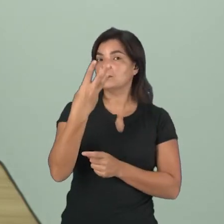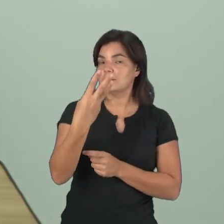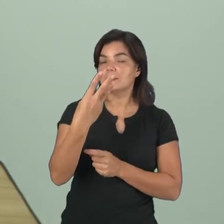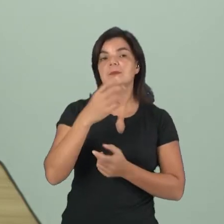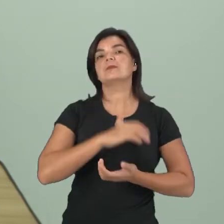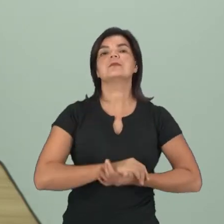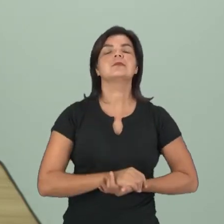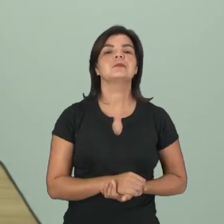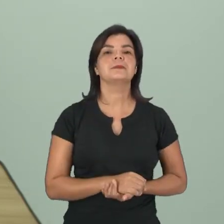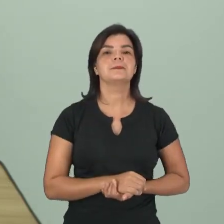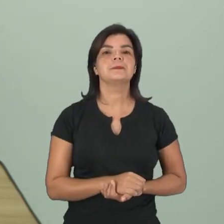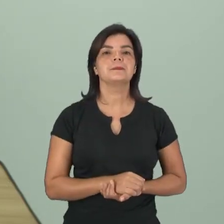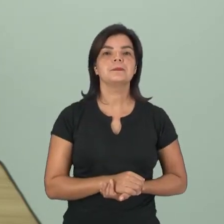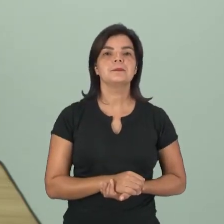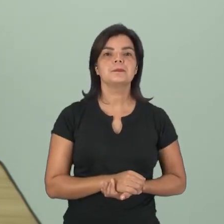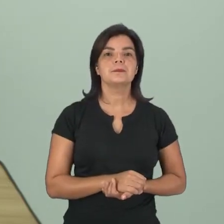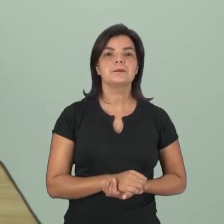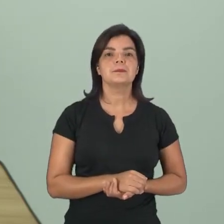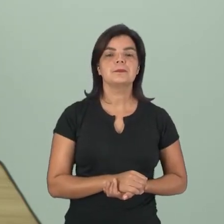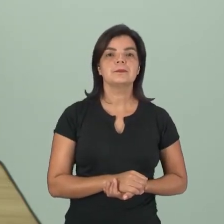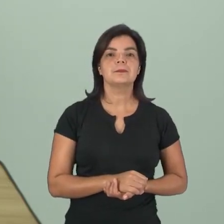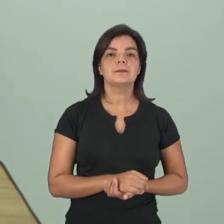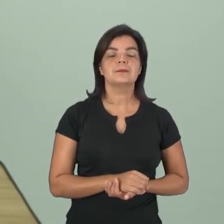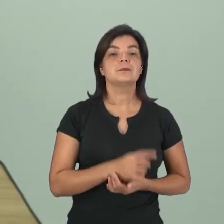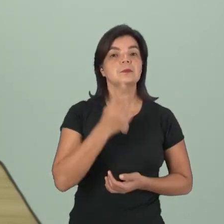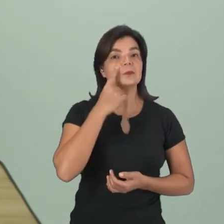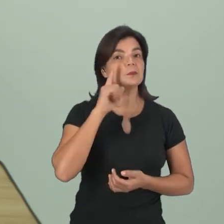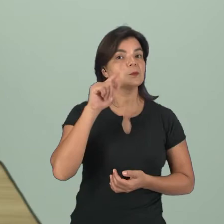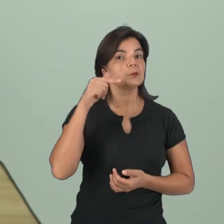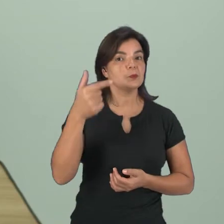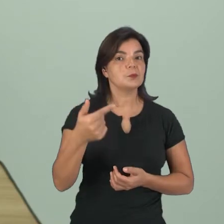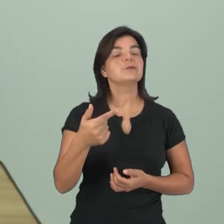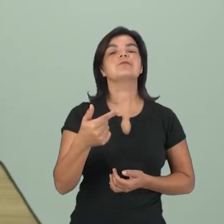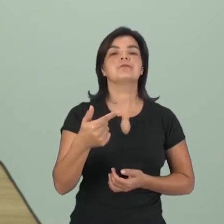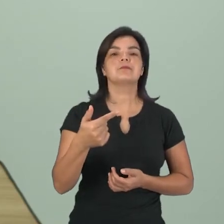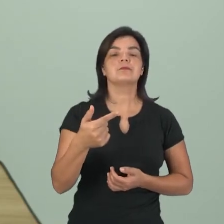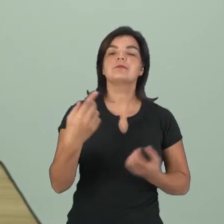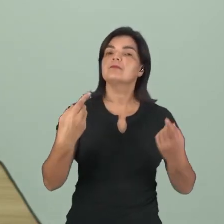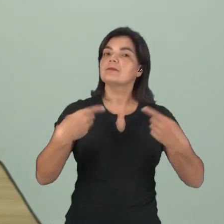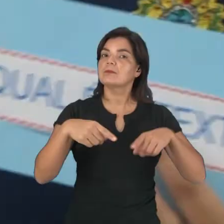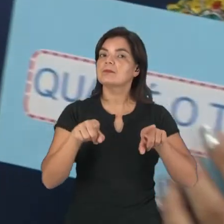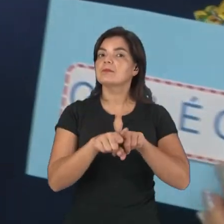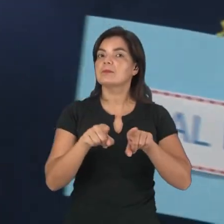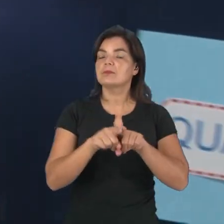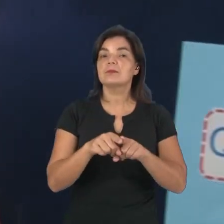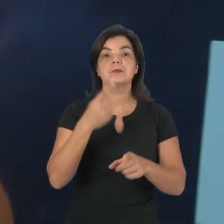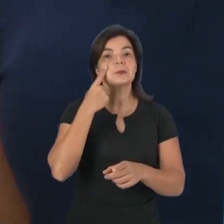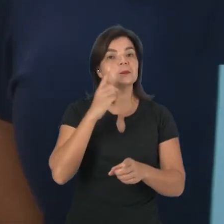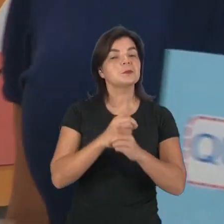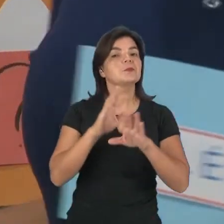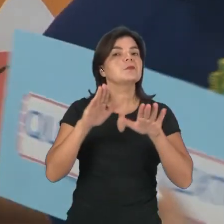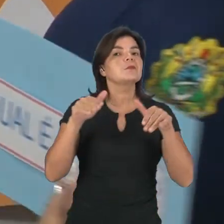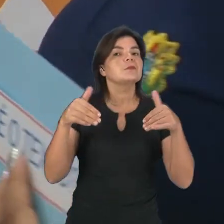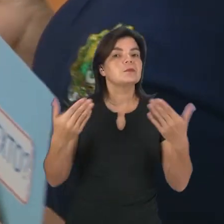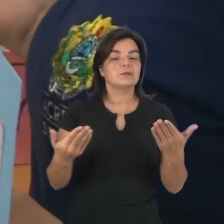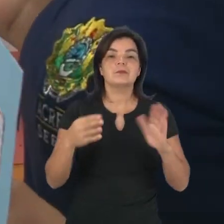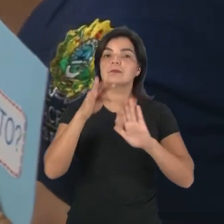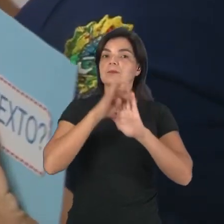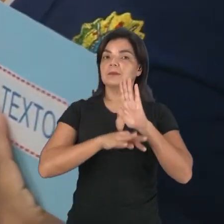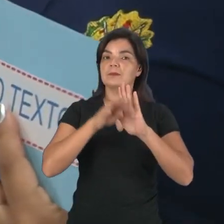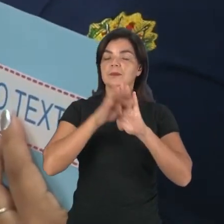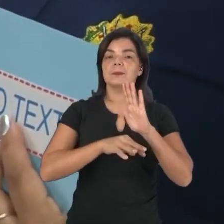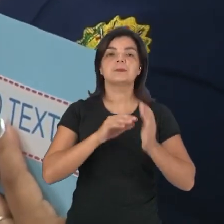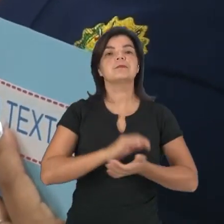quadrinhos. Muito bem. Vamos para o nosso próximo desafio. Vamos descobrir qual é este